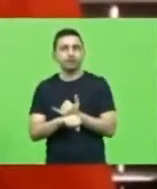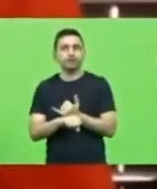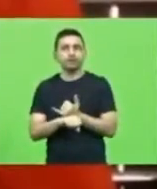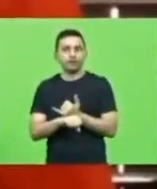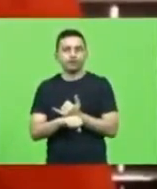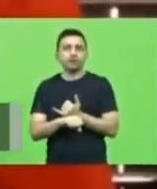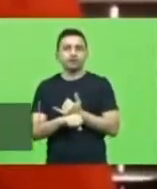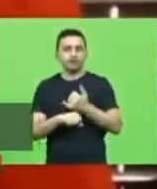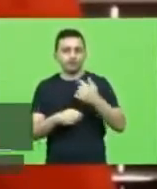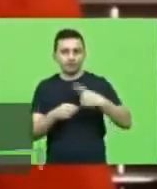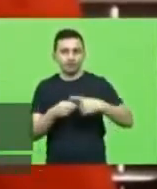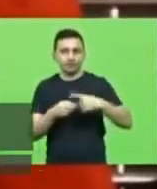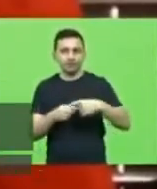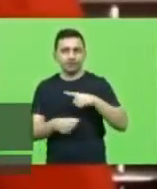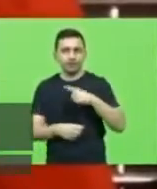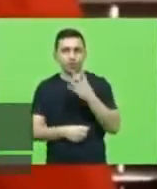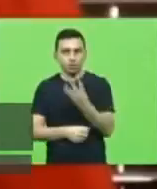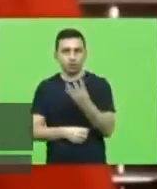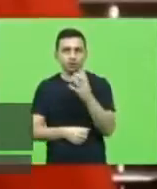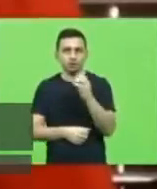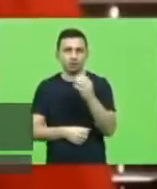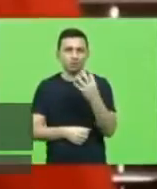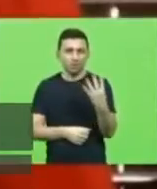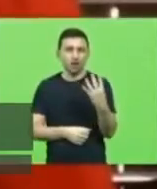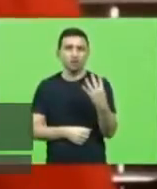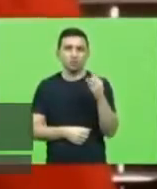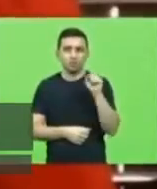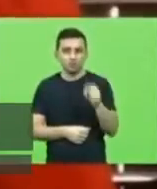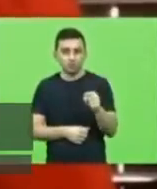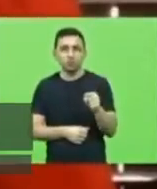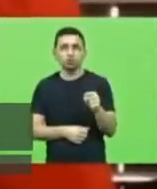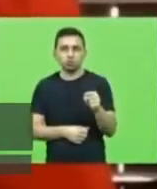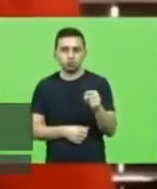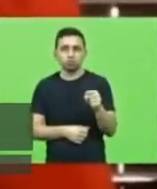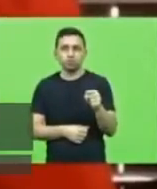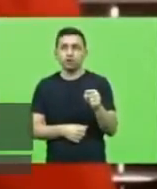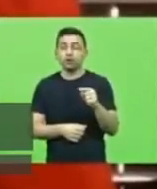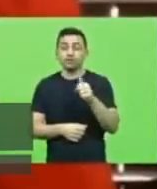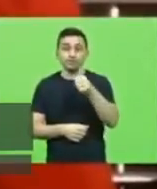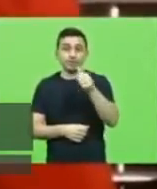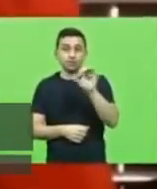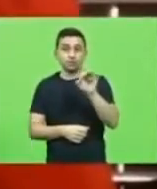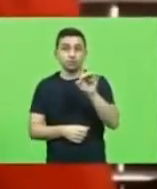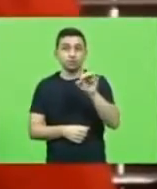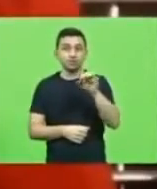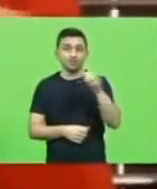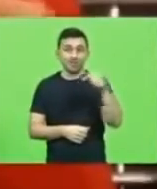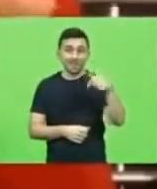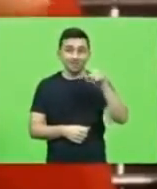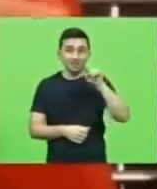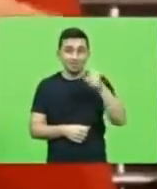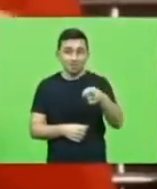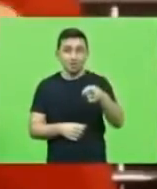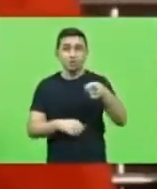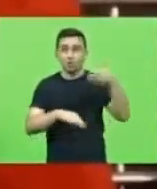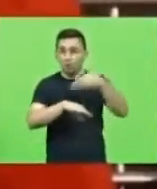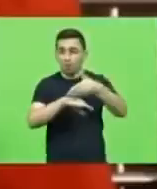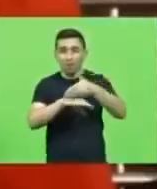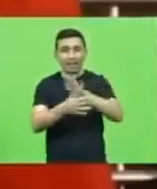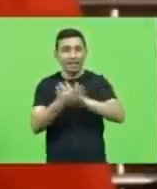tem 404 mil eleitores, 107 mil eleitores não foram votar, e somando